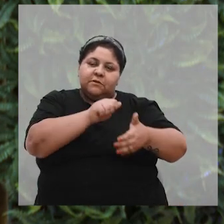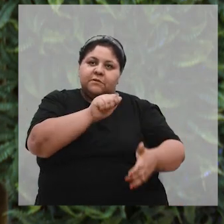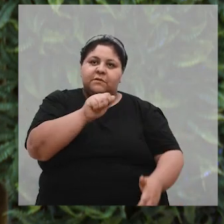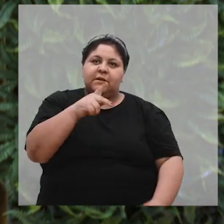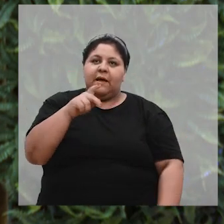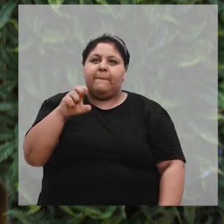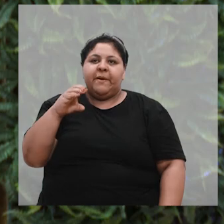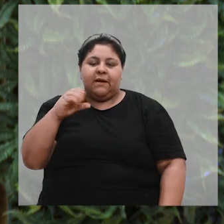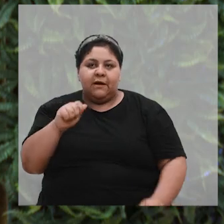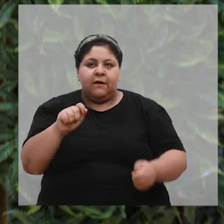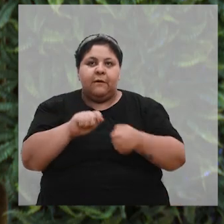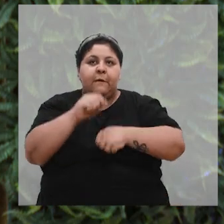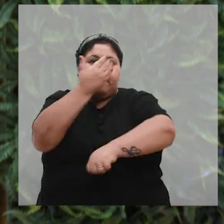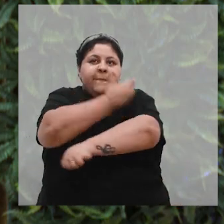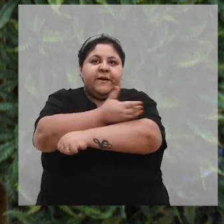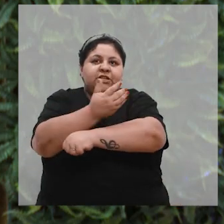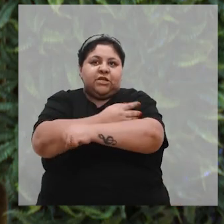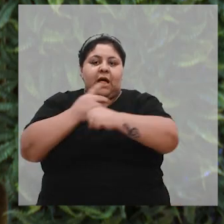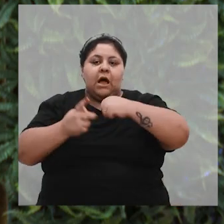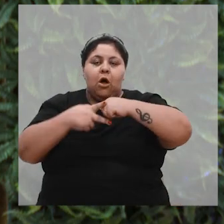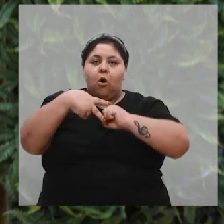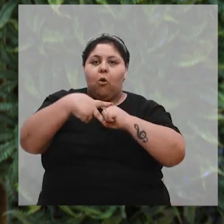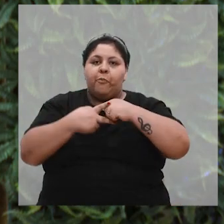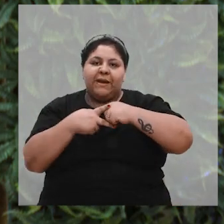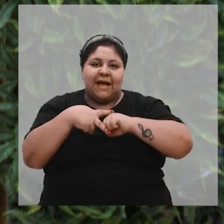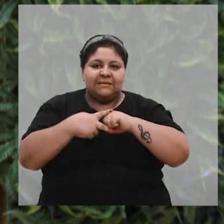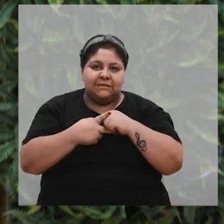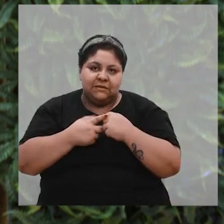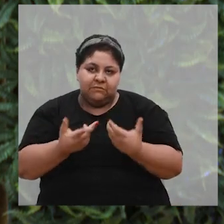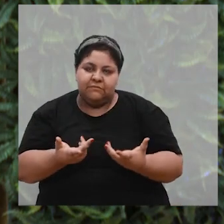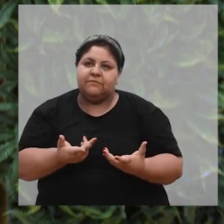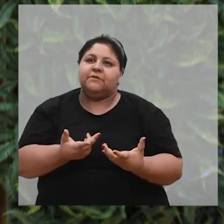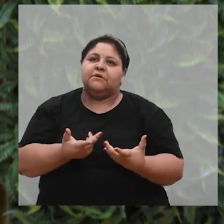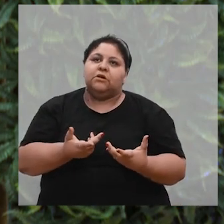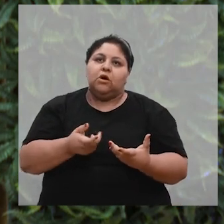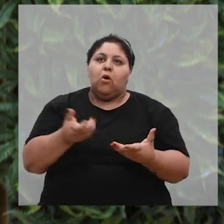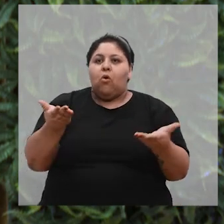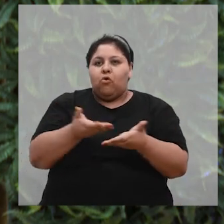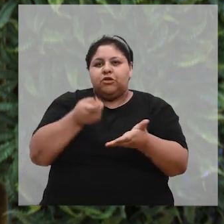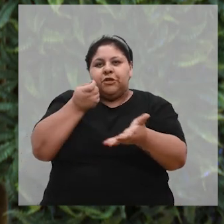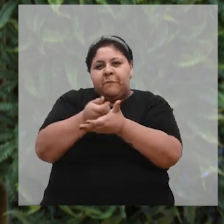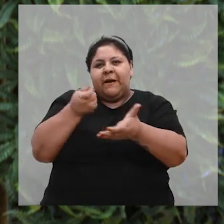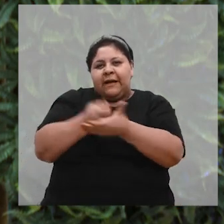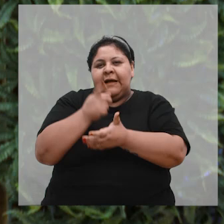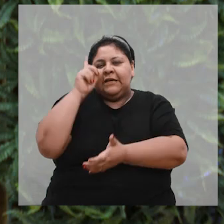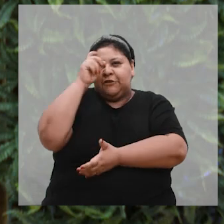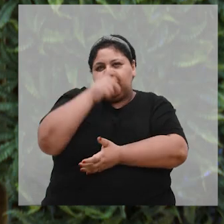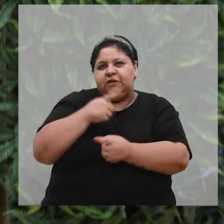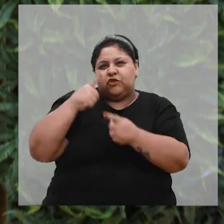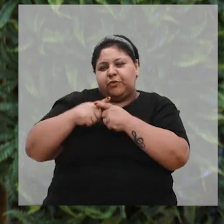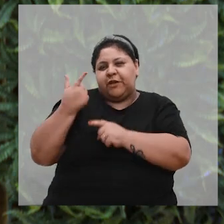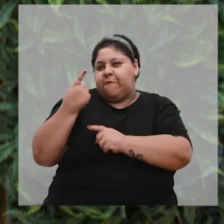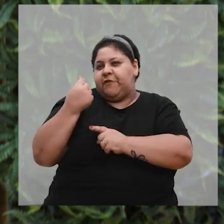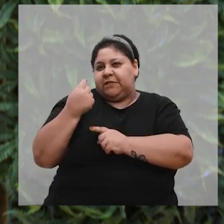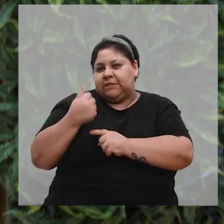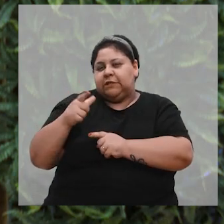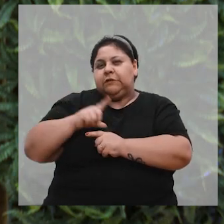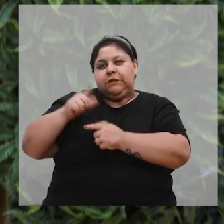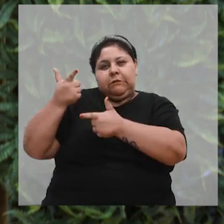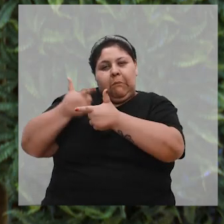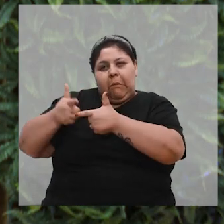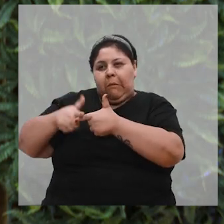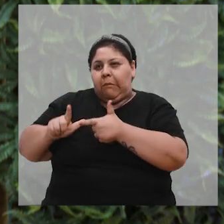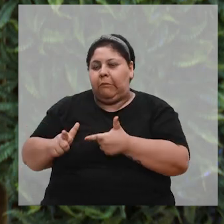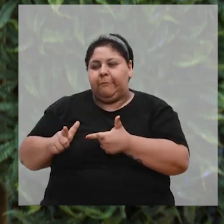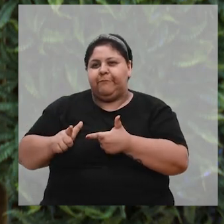hoje a gente sabe que se você for pagar uma aula acaba sendo muito onerosa, além de toda a questão, né, financeira que por